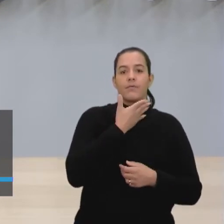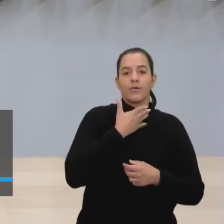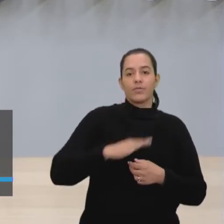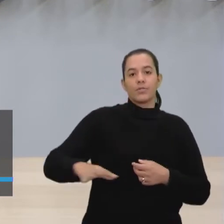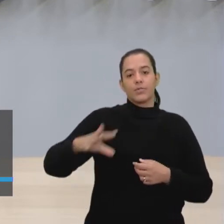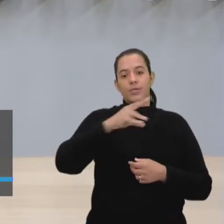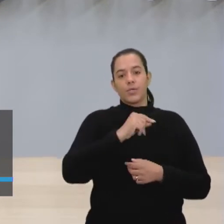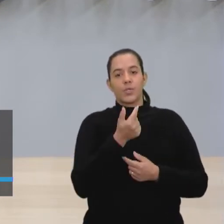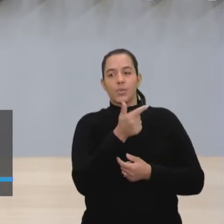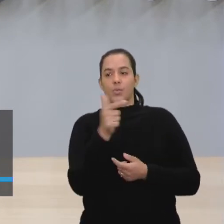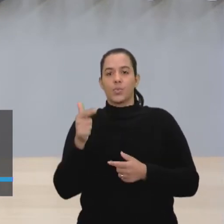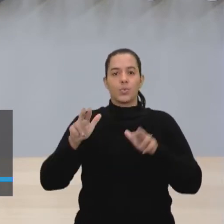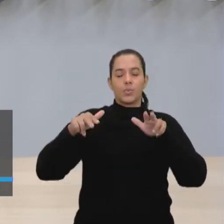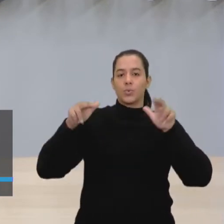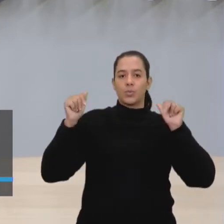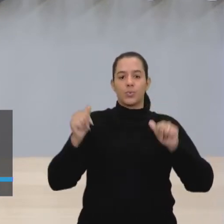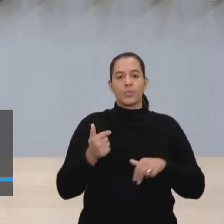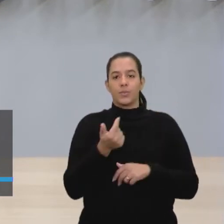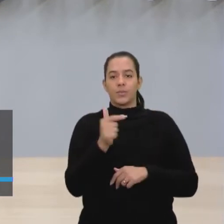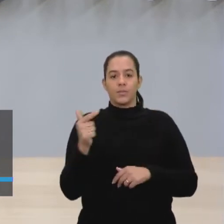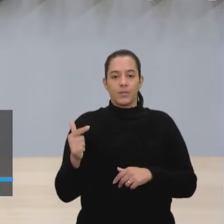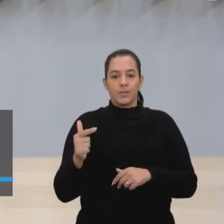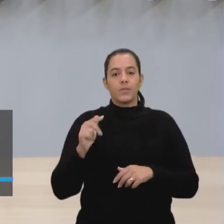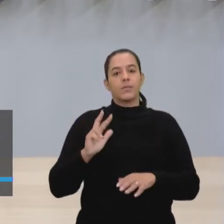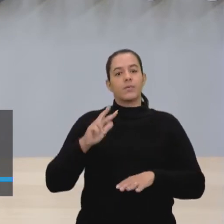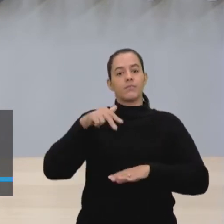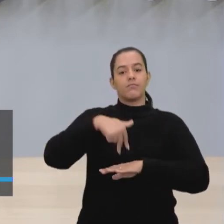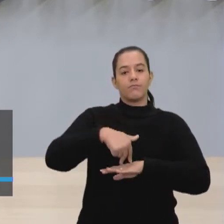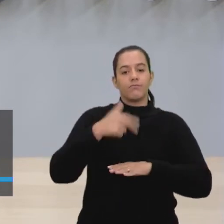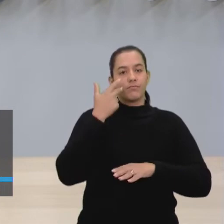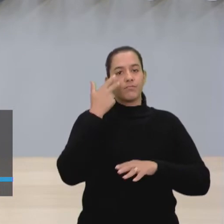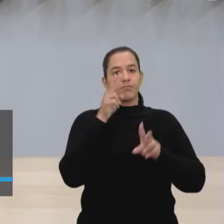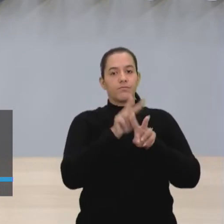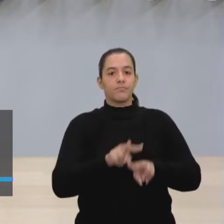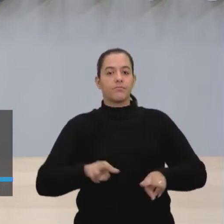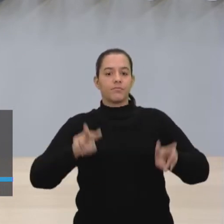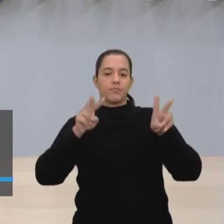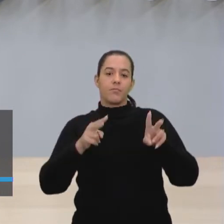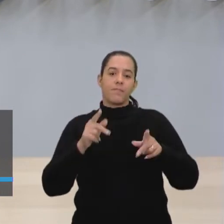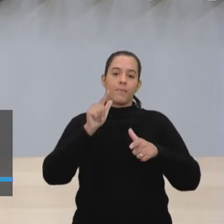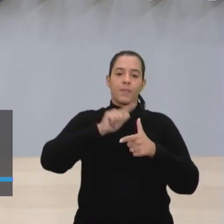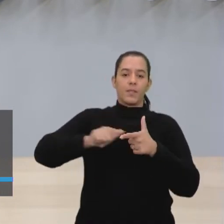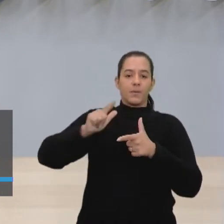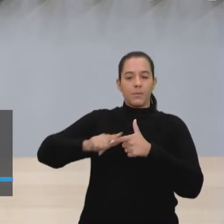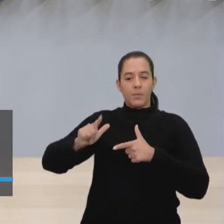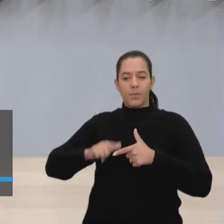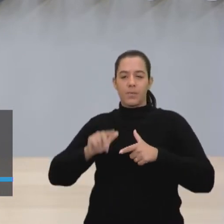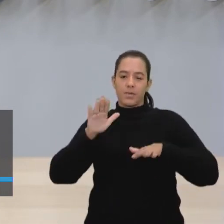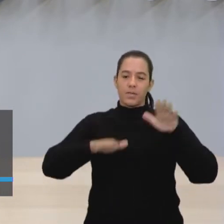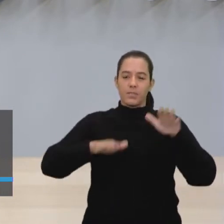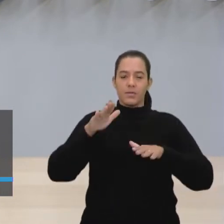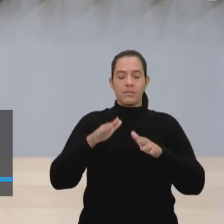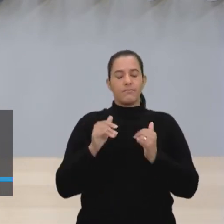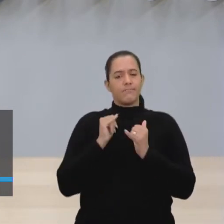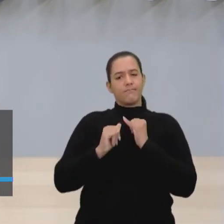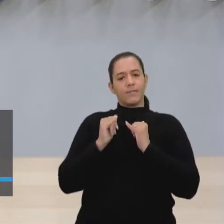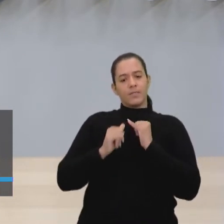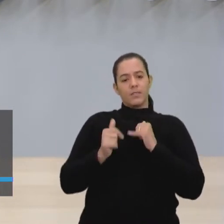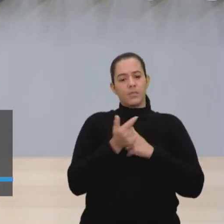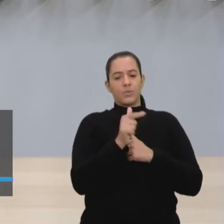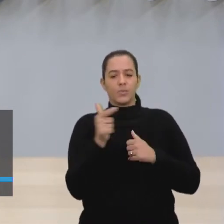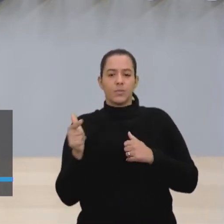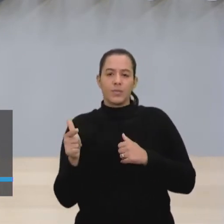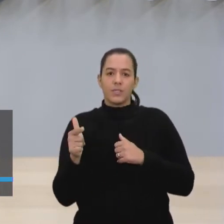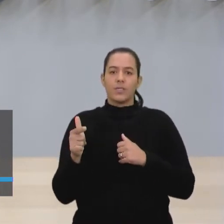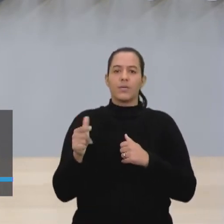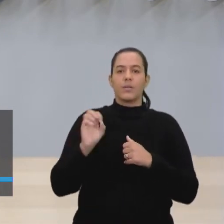teve voz, né? Trazer à luz problemas que parece que não existem, né? Ou quando existem,